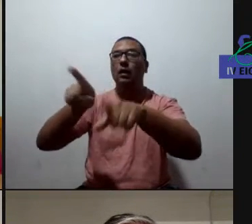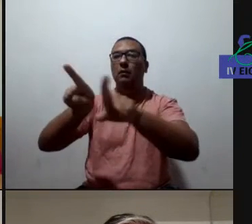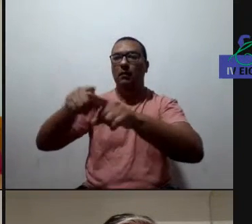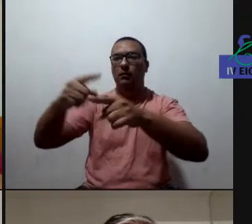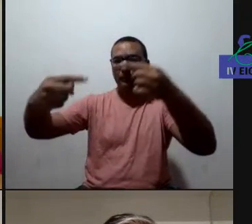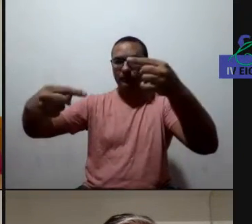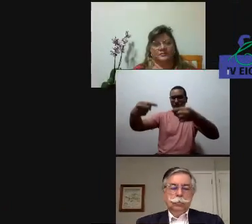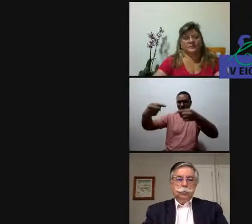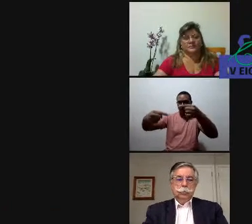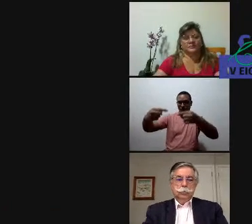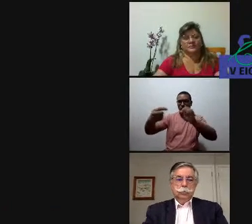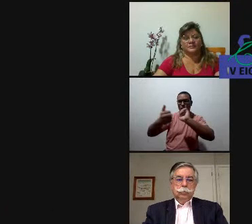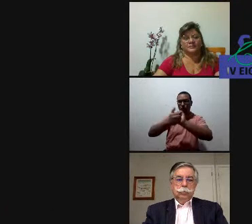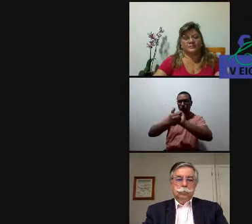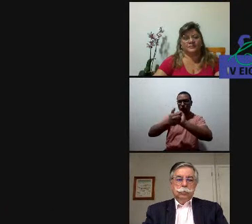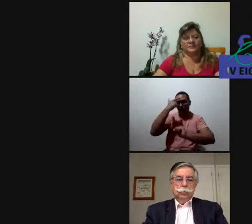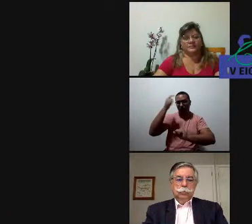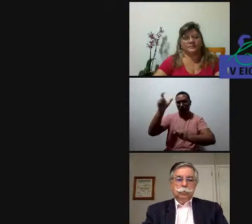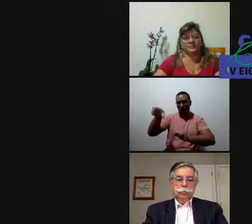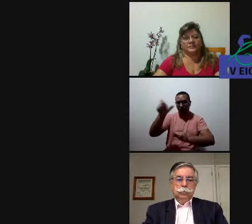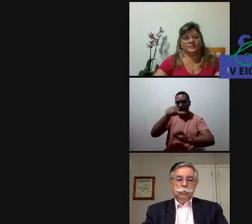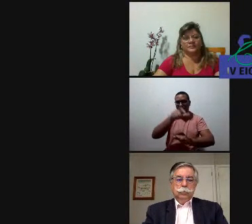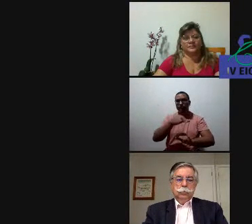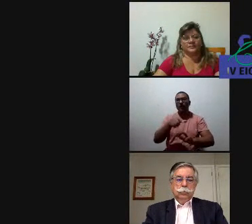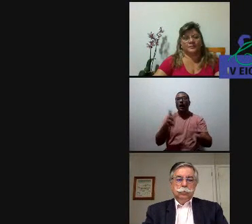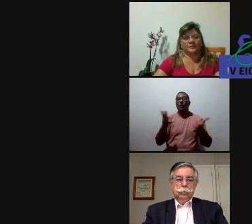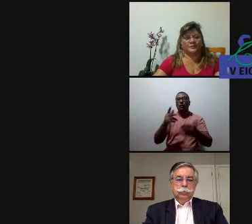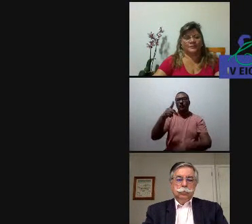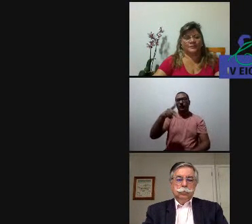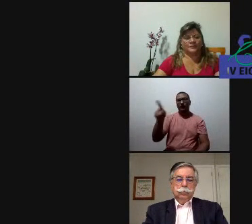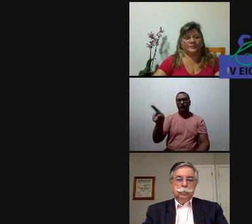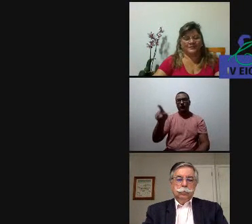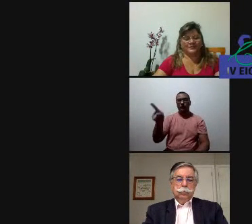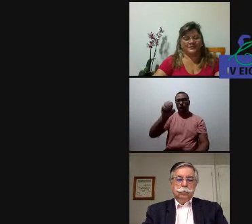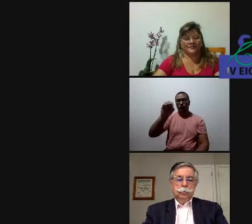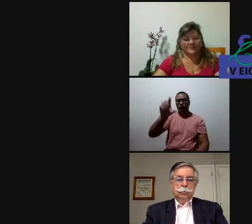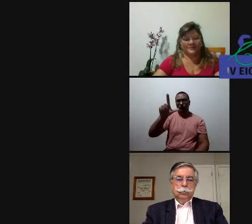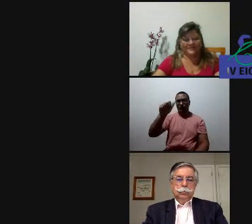com os nossos convidados. Professora Solange, o seu boa noite.